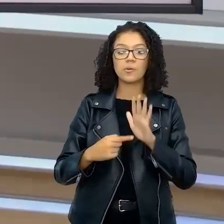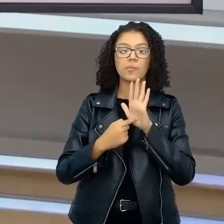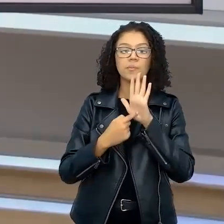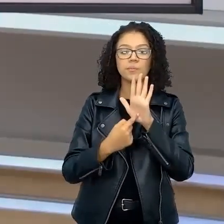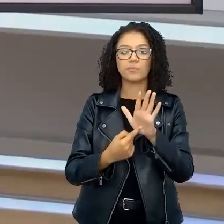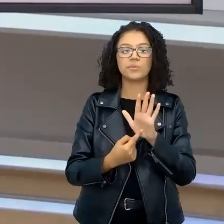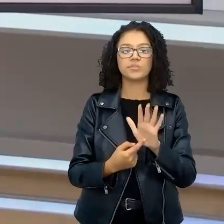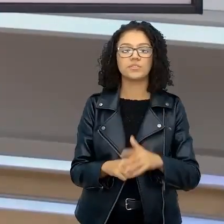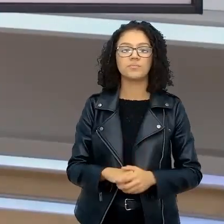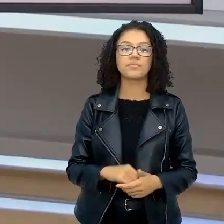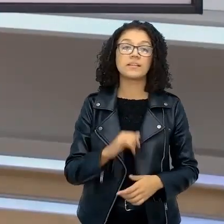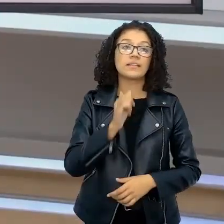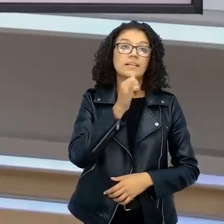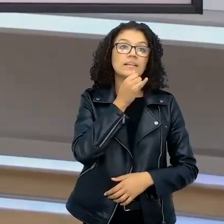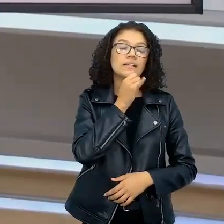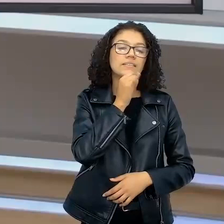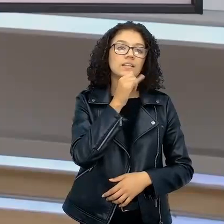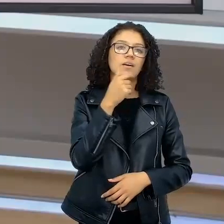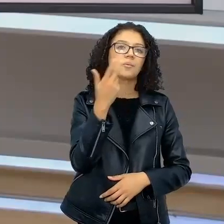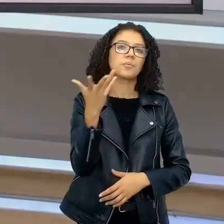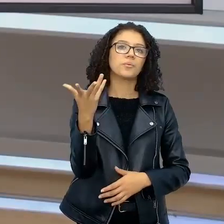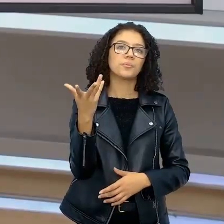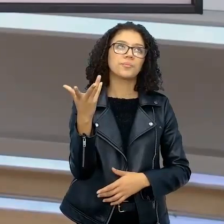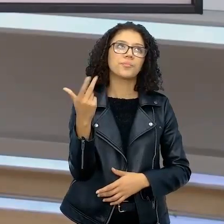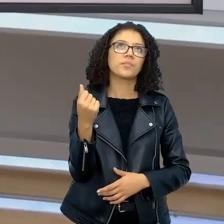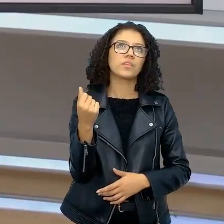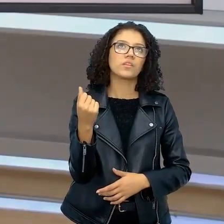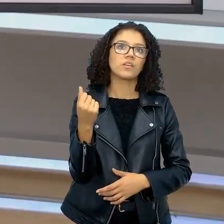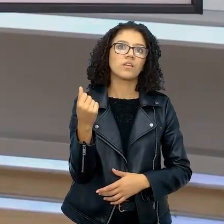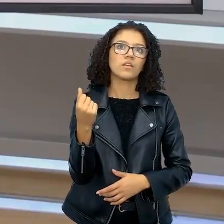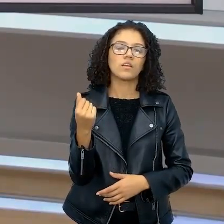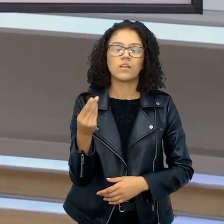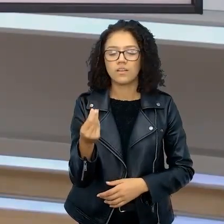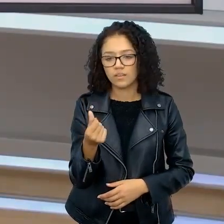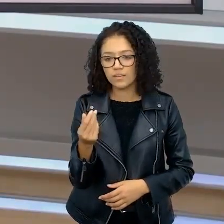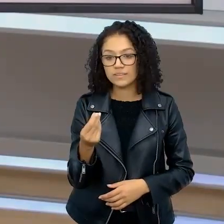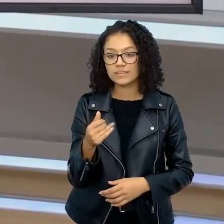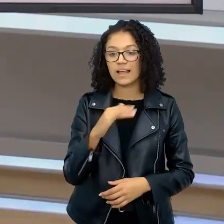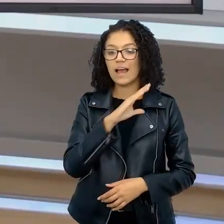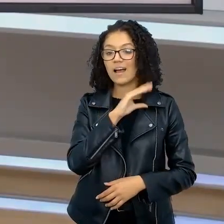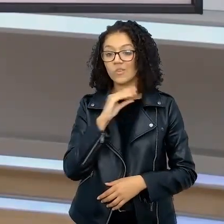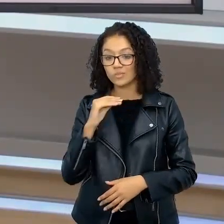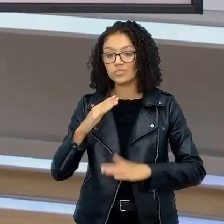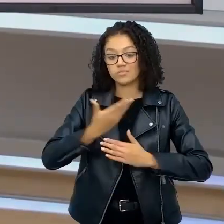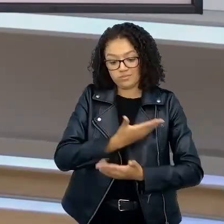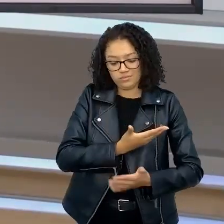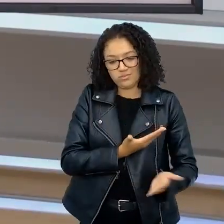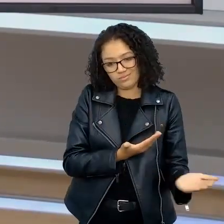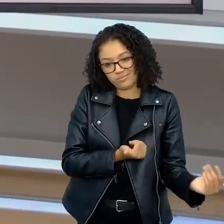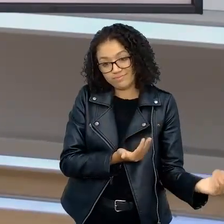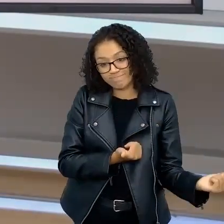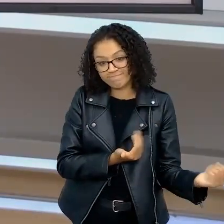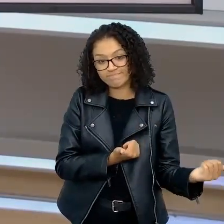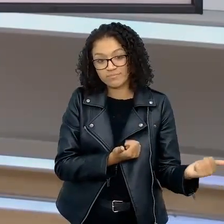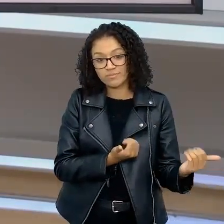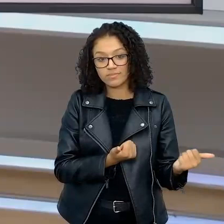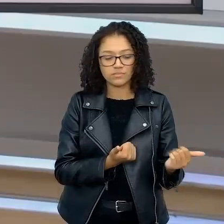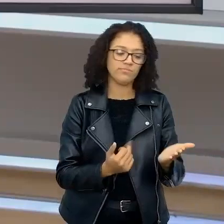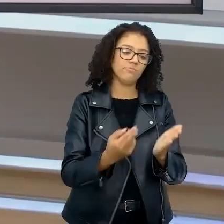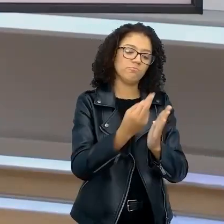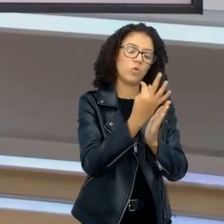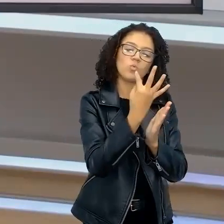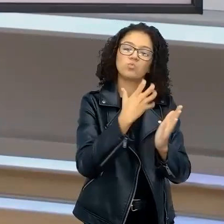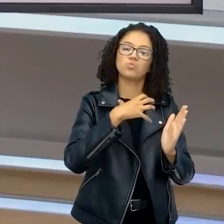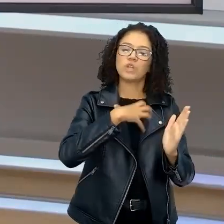de violência. Então, principalmente em produções de adolescentes, elas acabam muitas vezes revelando,